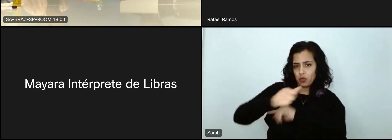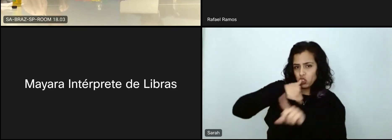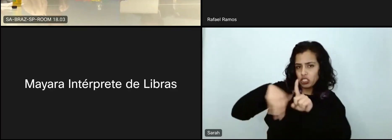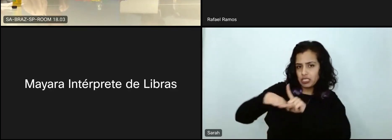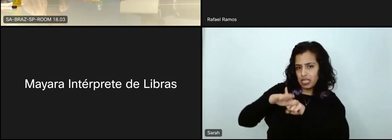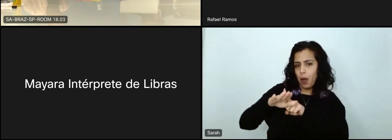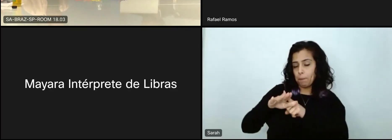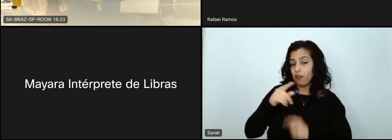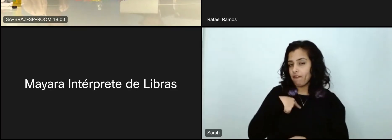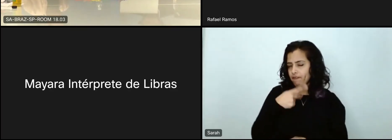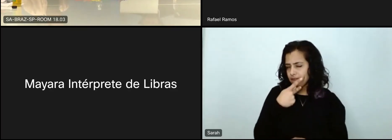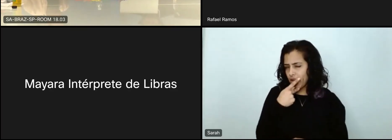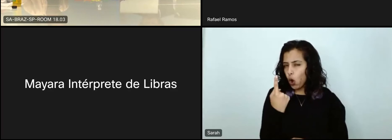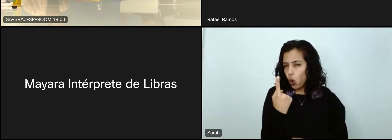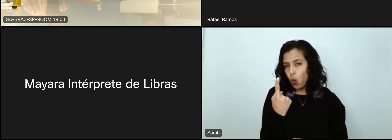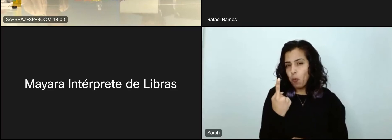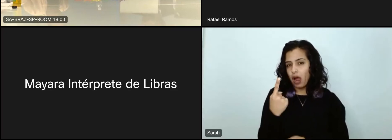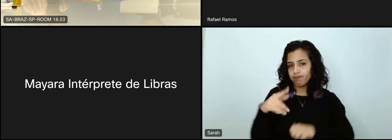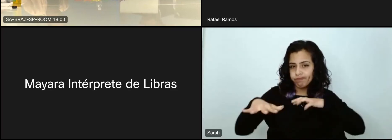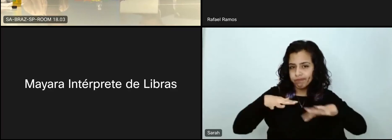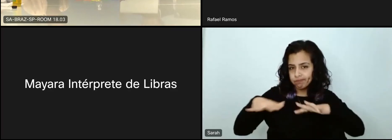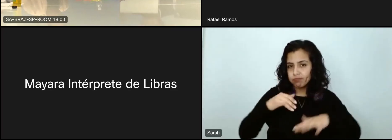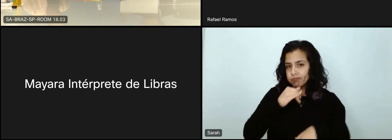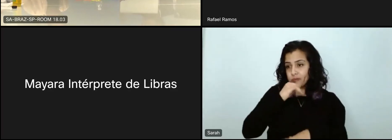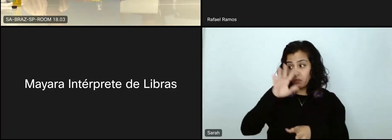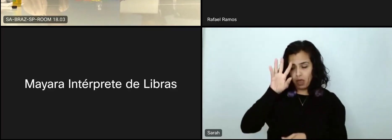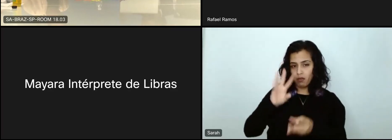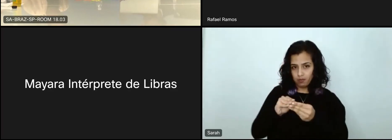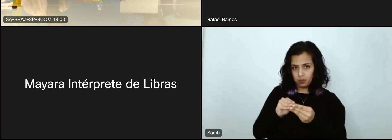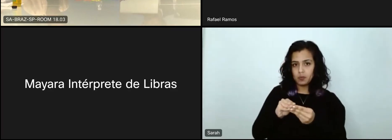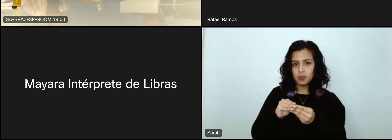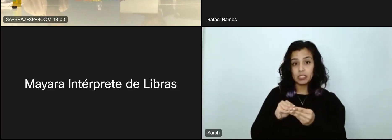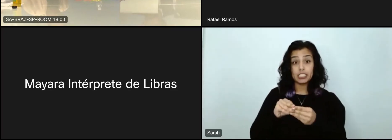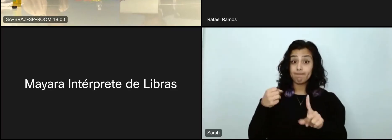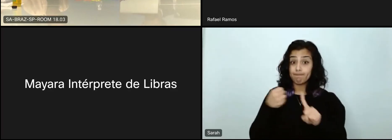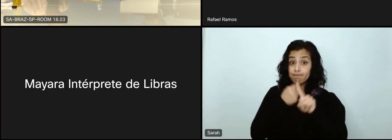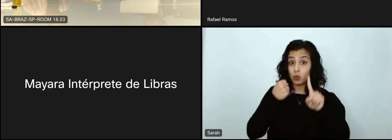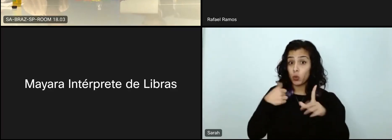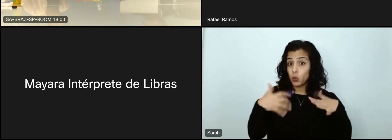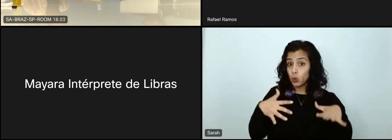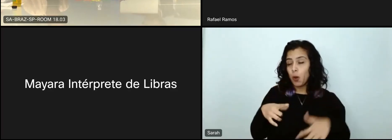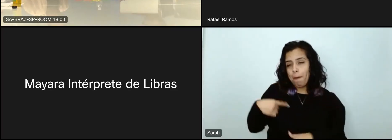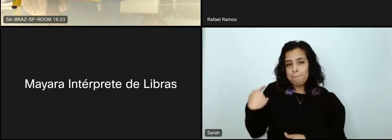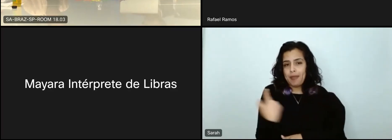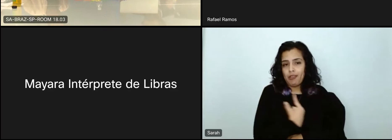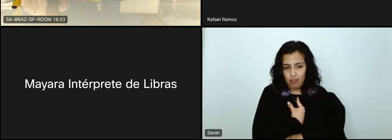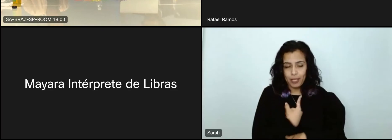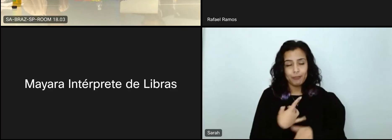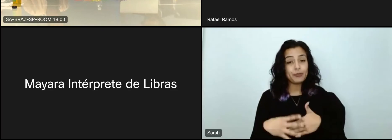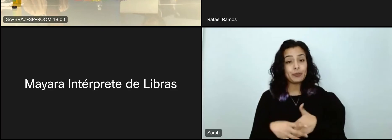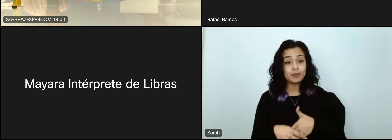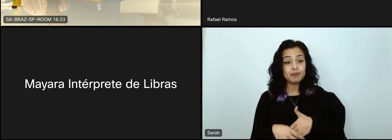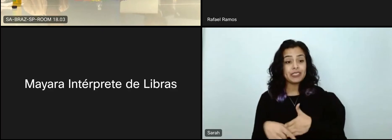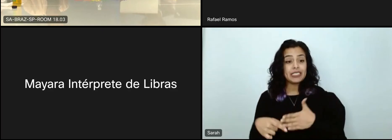ação que a gente fez para fechar minha fala junto com o Pride, que foi muito impactante para a gente, né? Queria dizer sobre